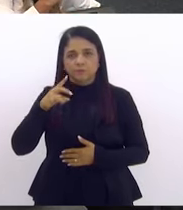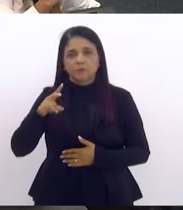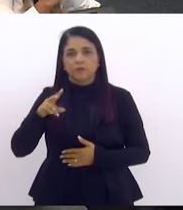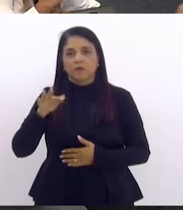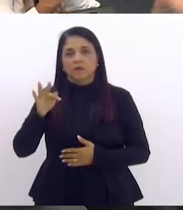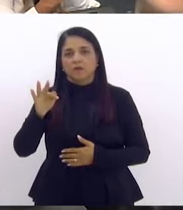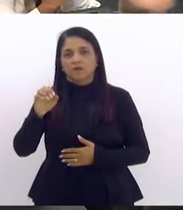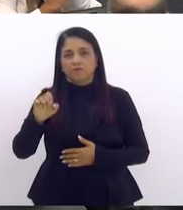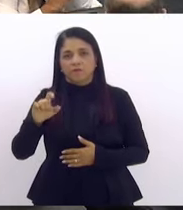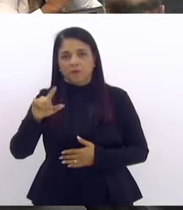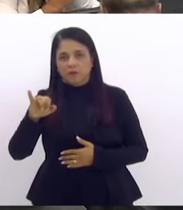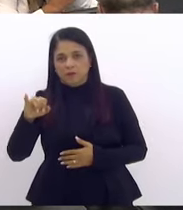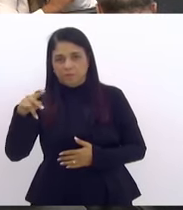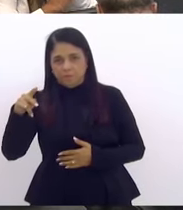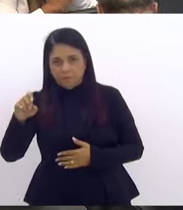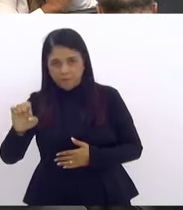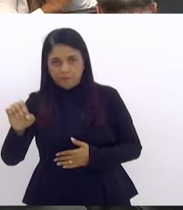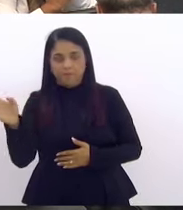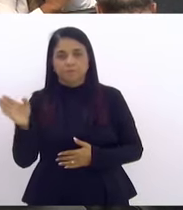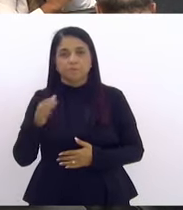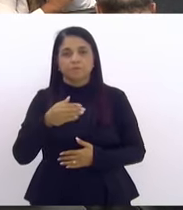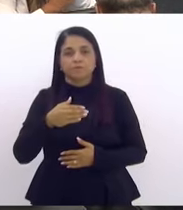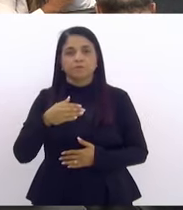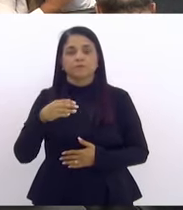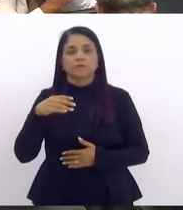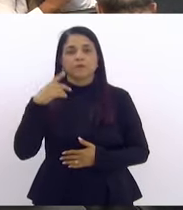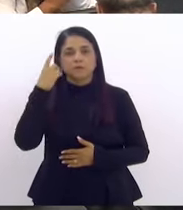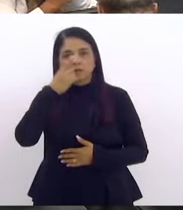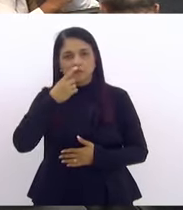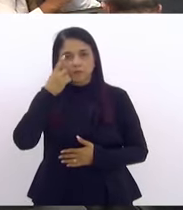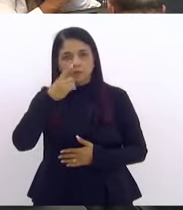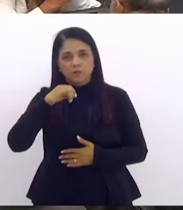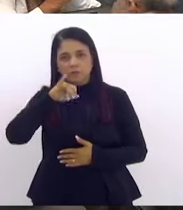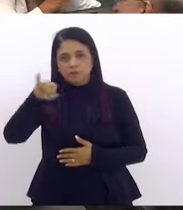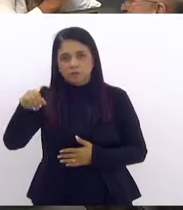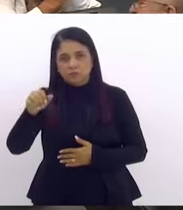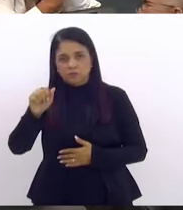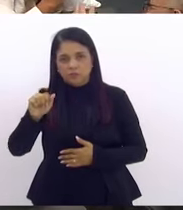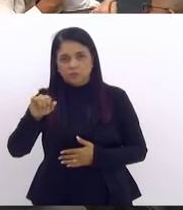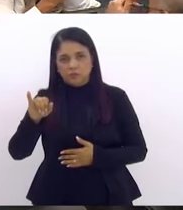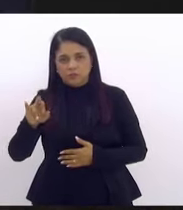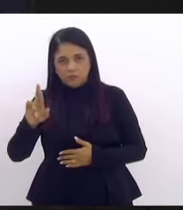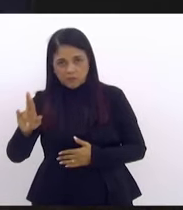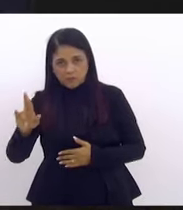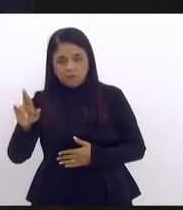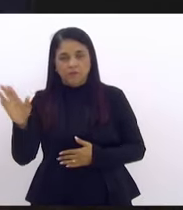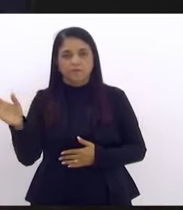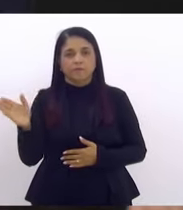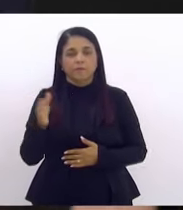Felipe Soares, deputado Jair Bittencourt